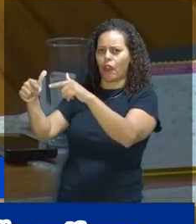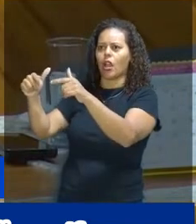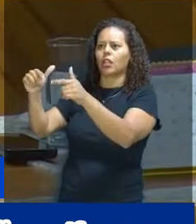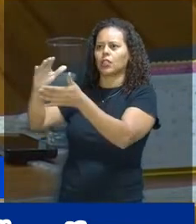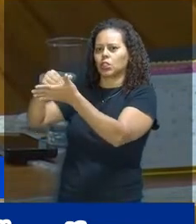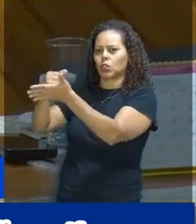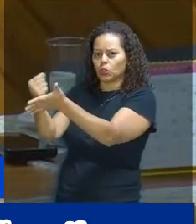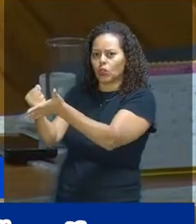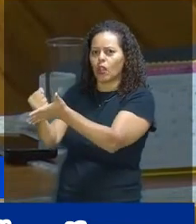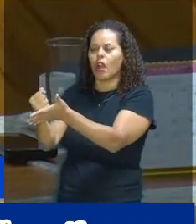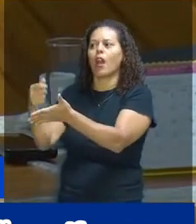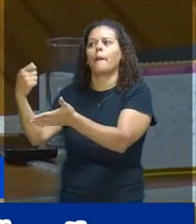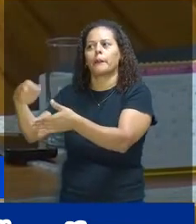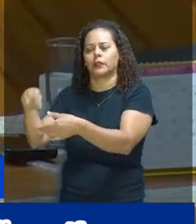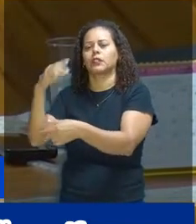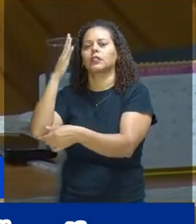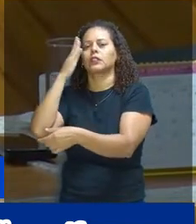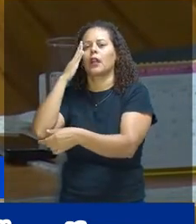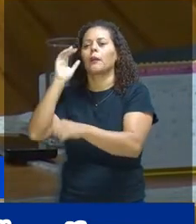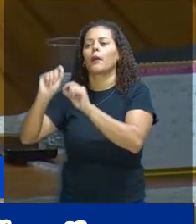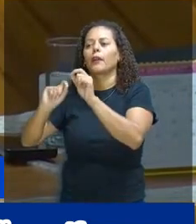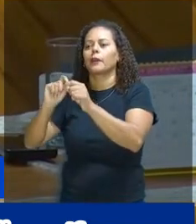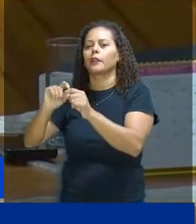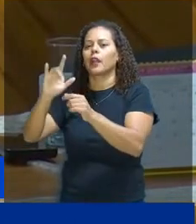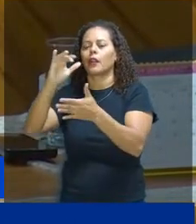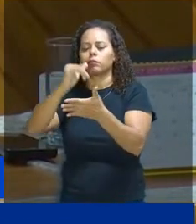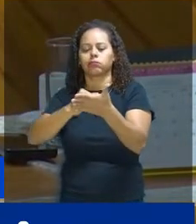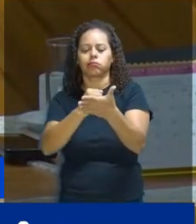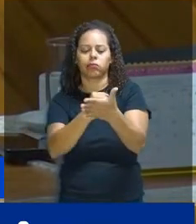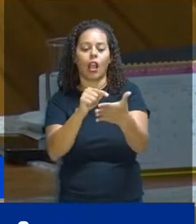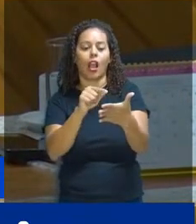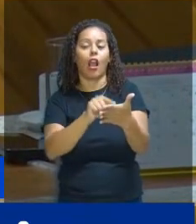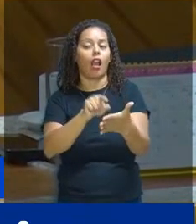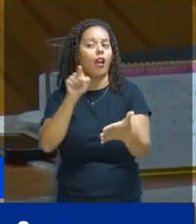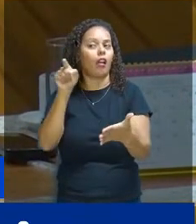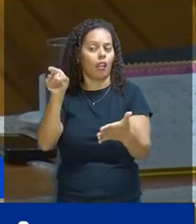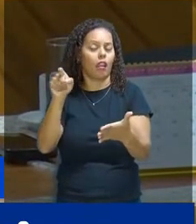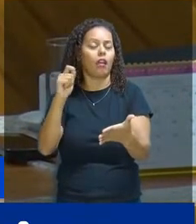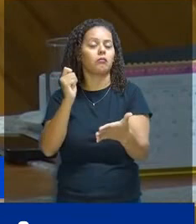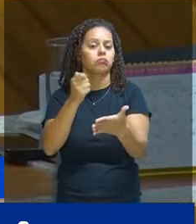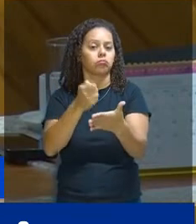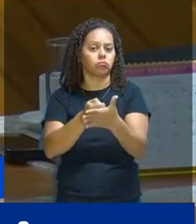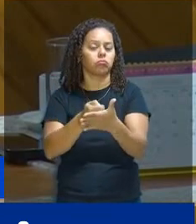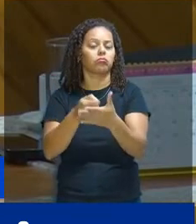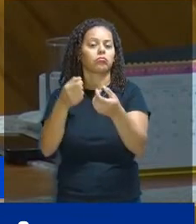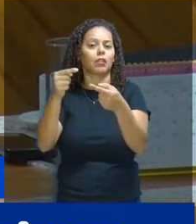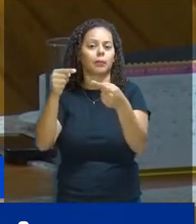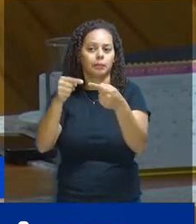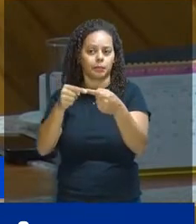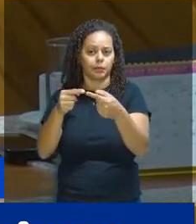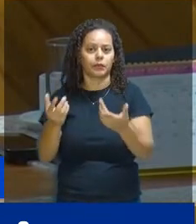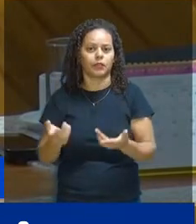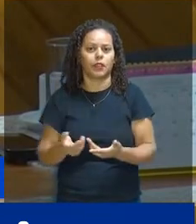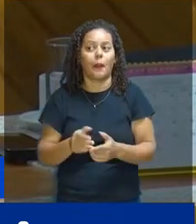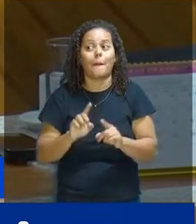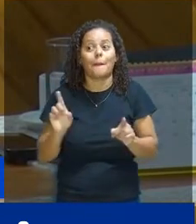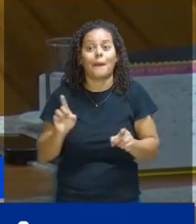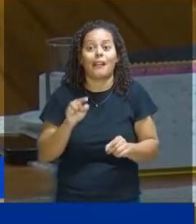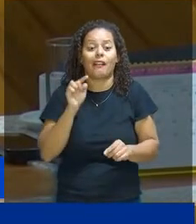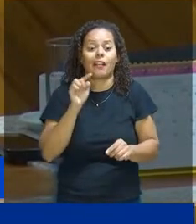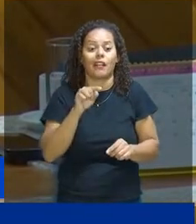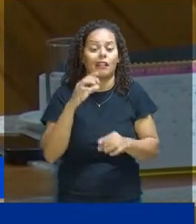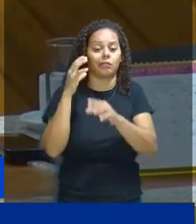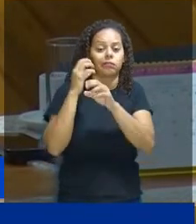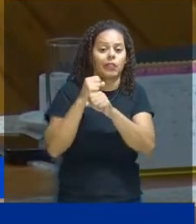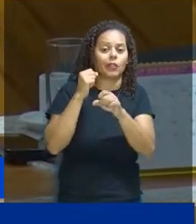acompanhados de prova material da contratação. Grifamos. Desta forma, não cuidou o partido de relacionar os terceiros